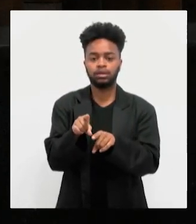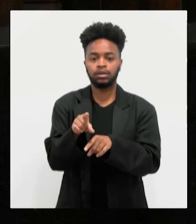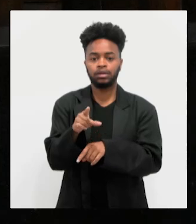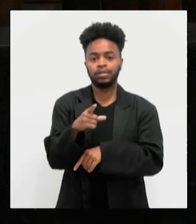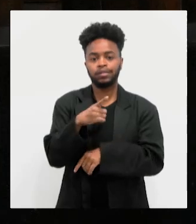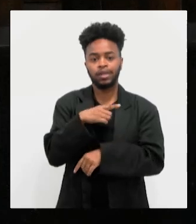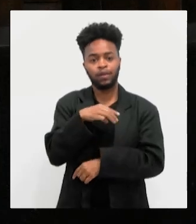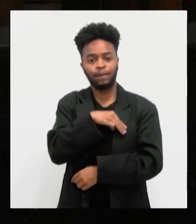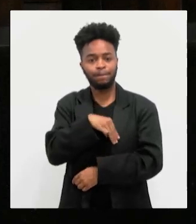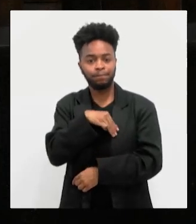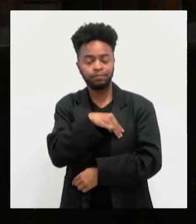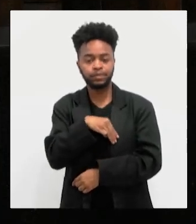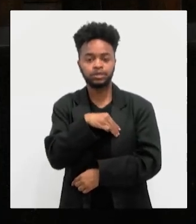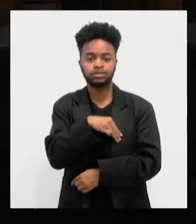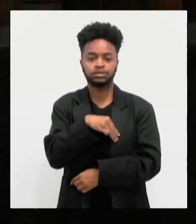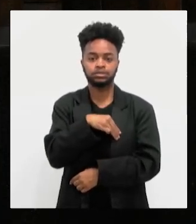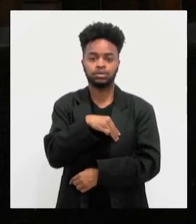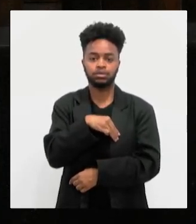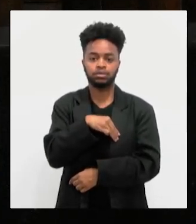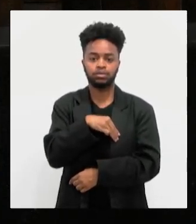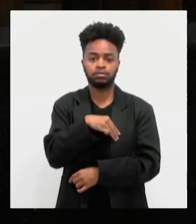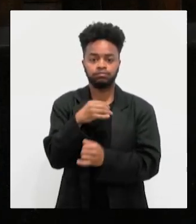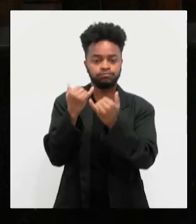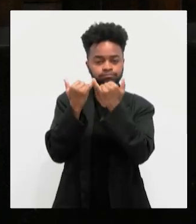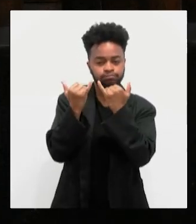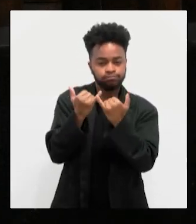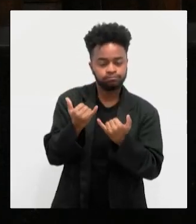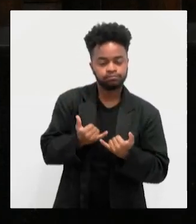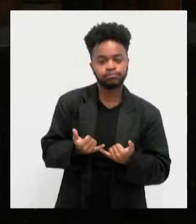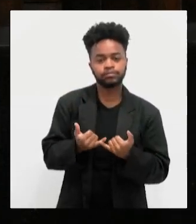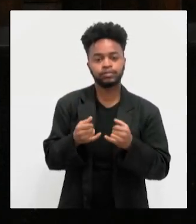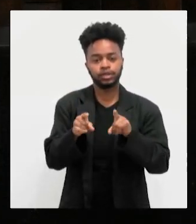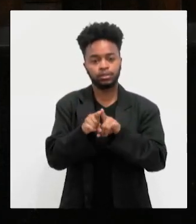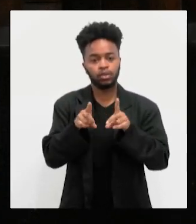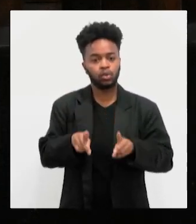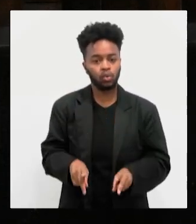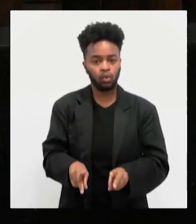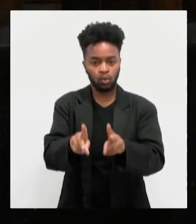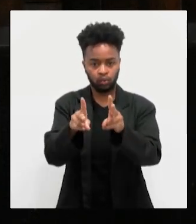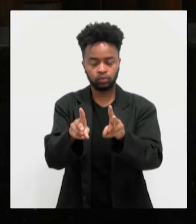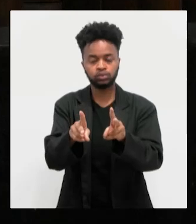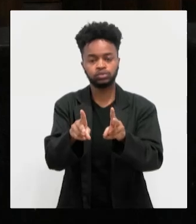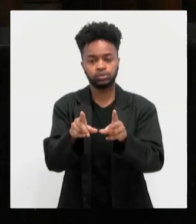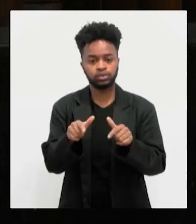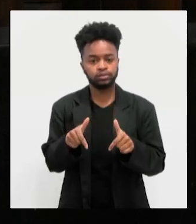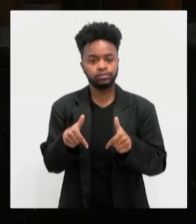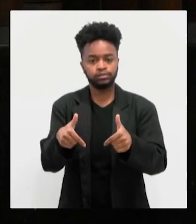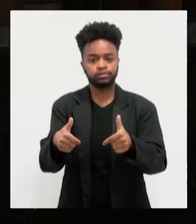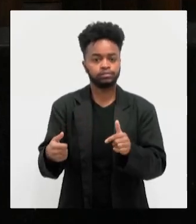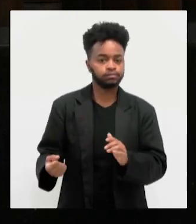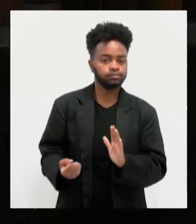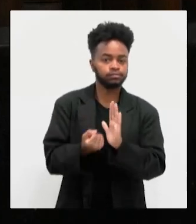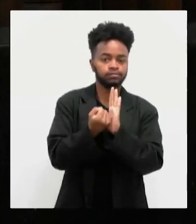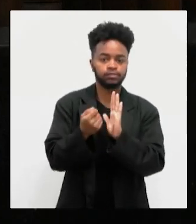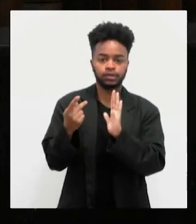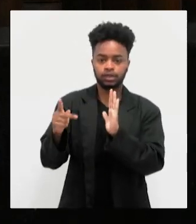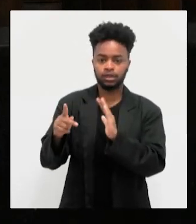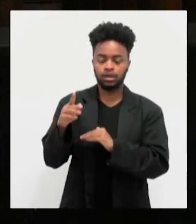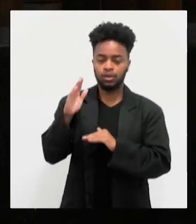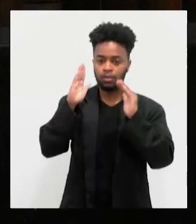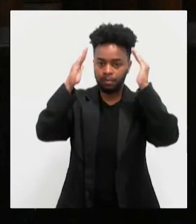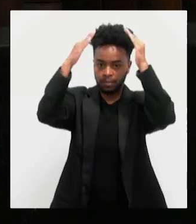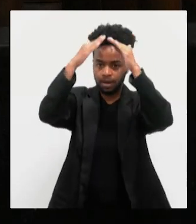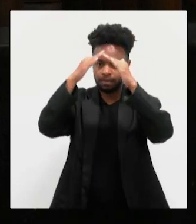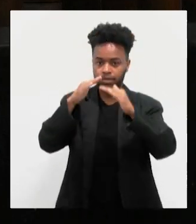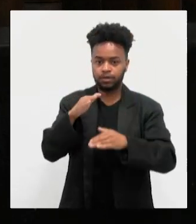uma missão que se assemelhe e dê continuidade o legado do Papa Francisco.